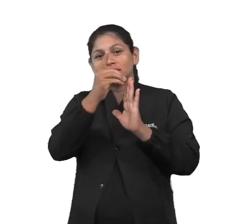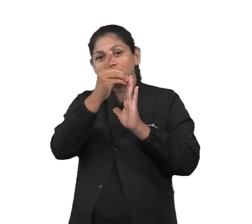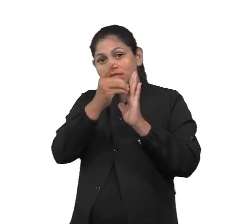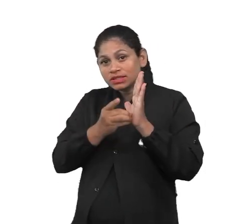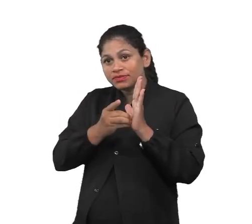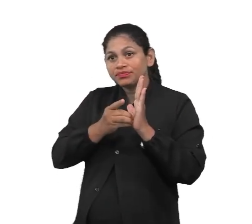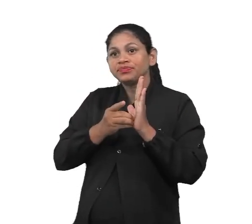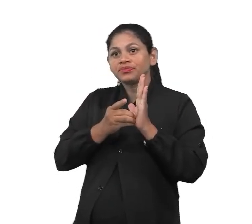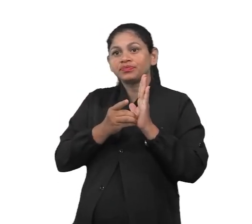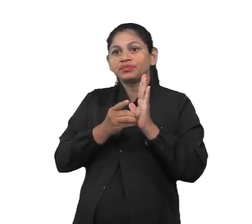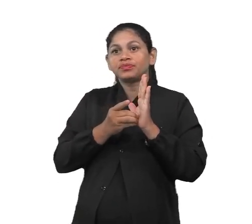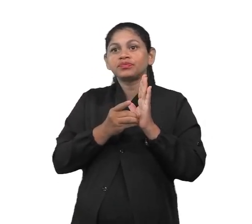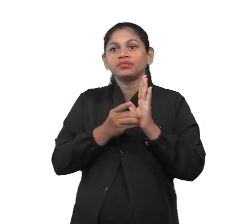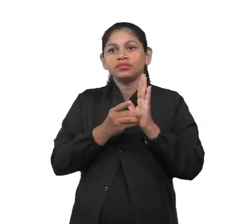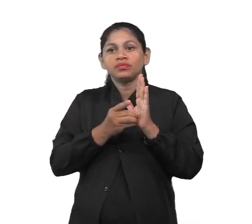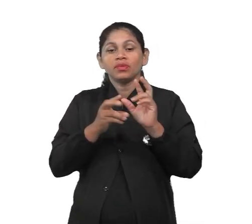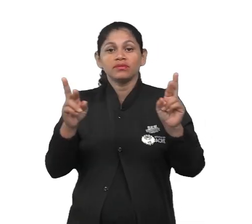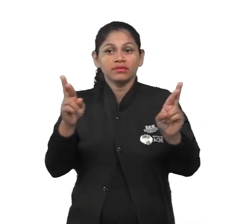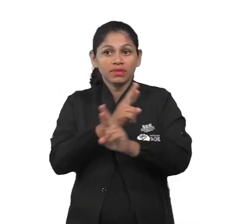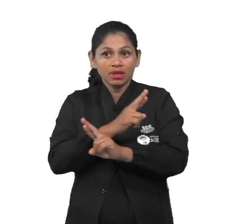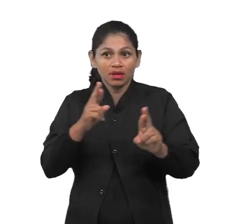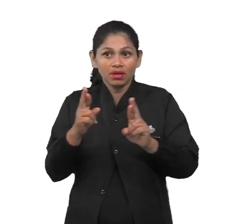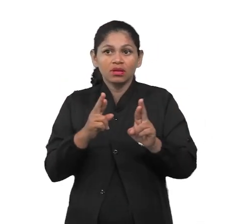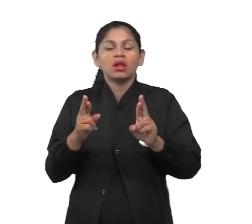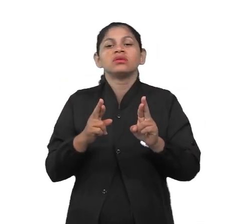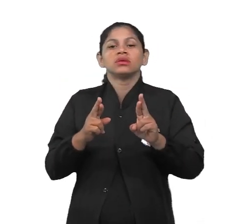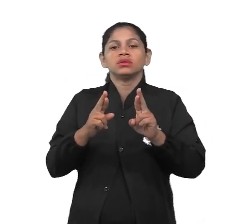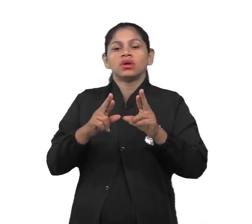relação com discorrer,